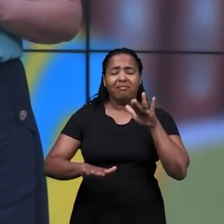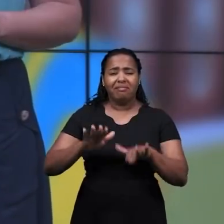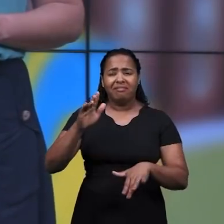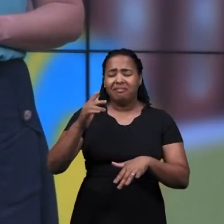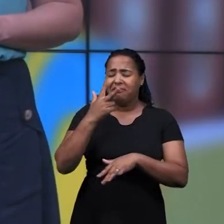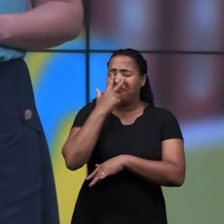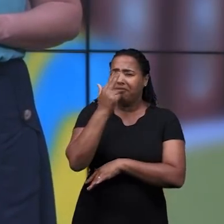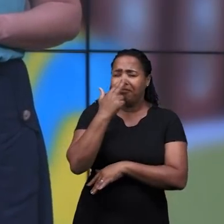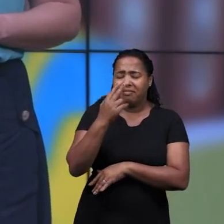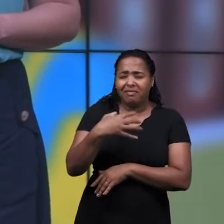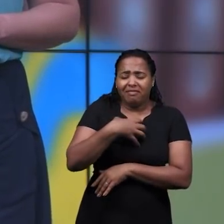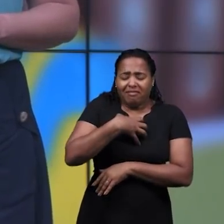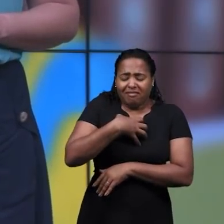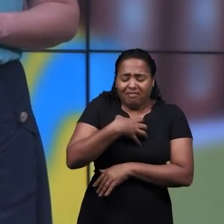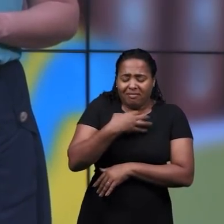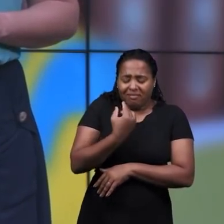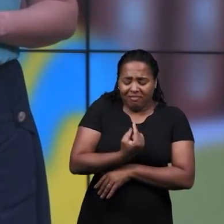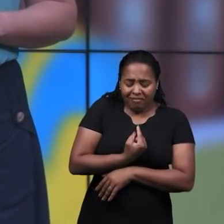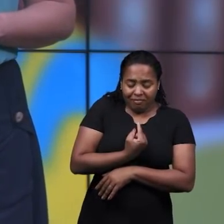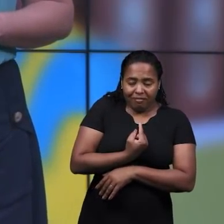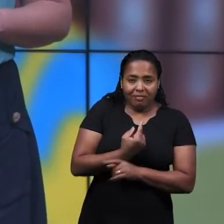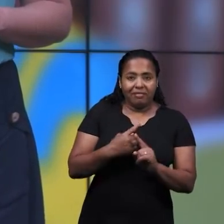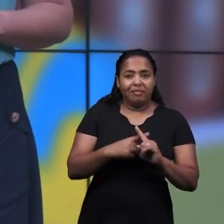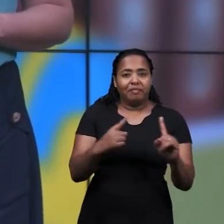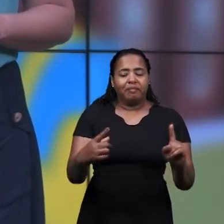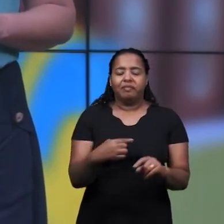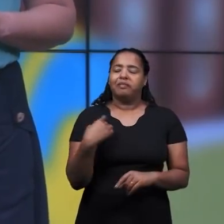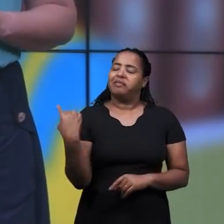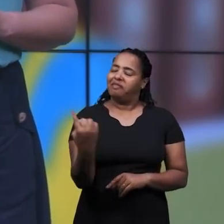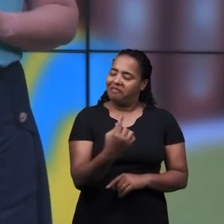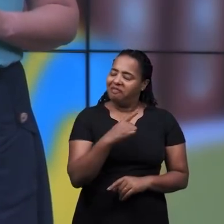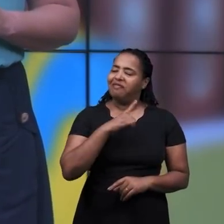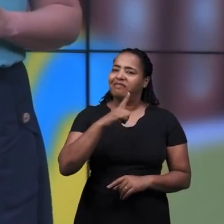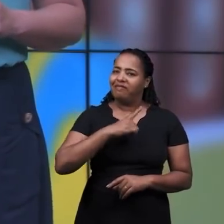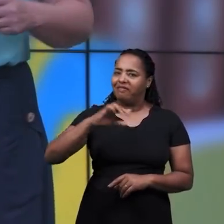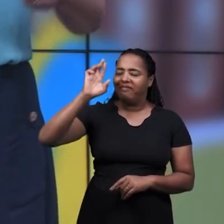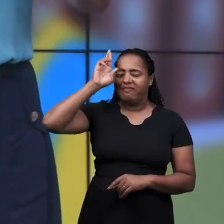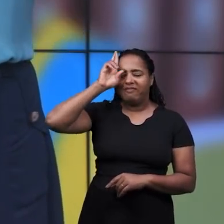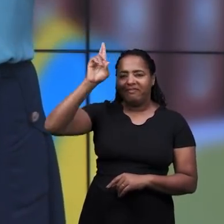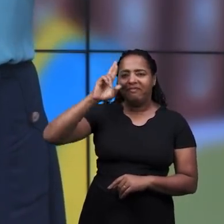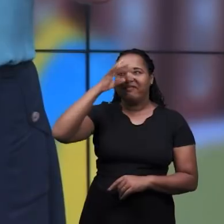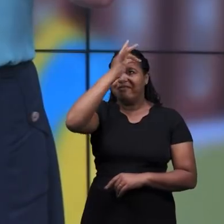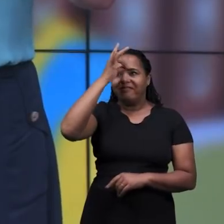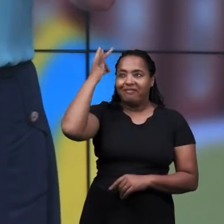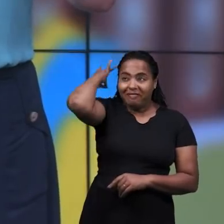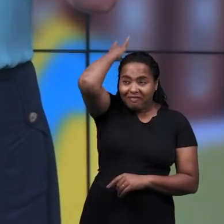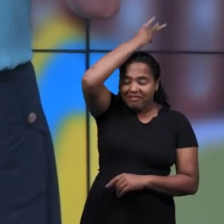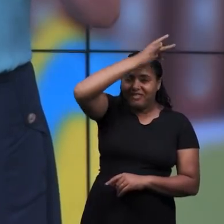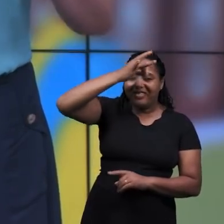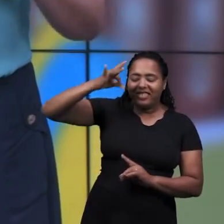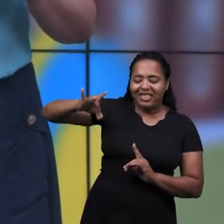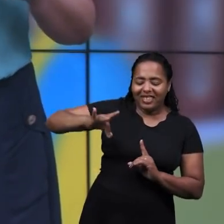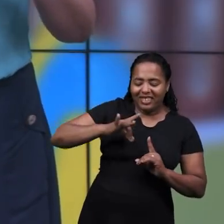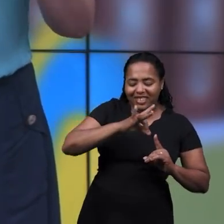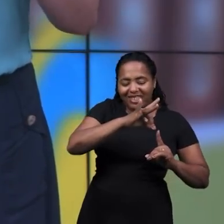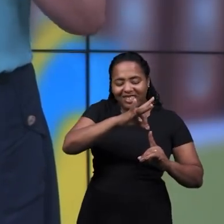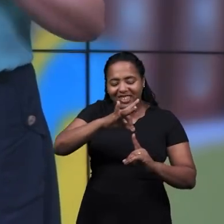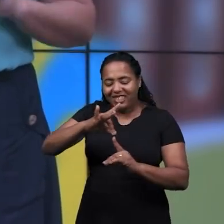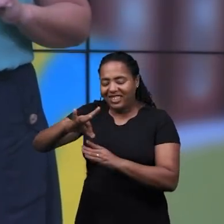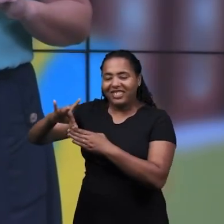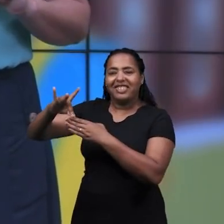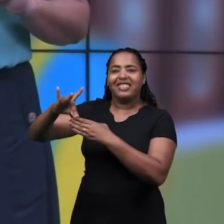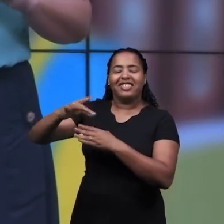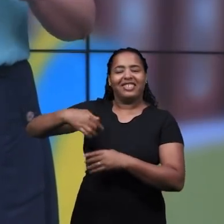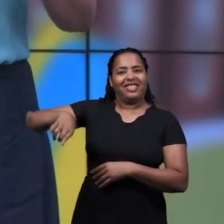que nós estamos sozinhos. Mas nós temos o Senhor. E o Espírito do Senhor tem conduzido a